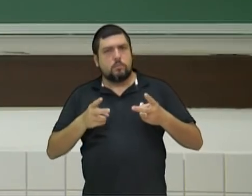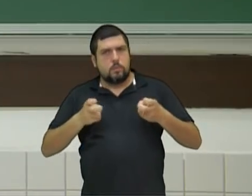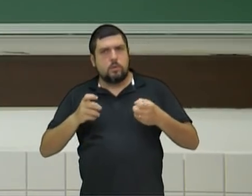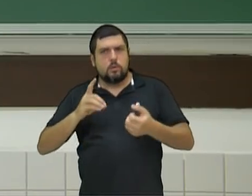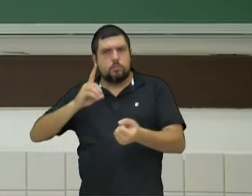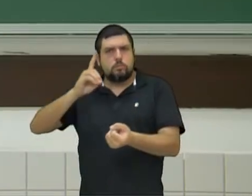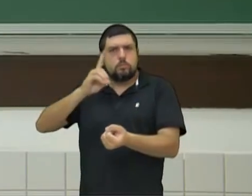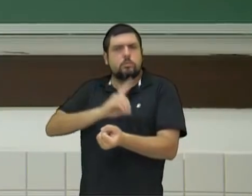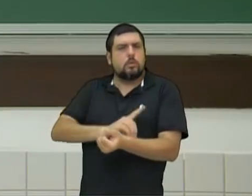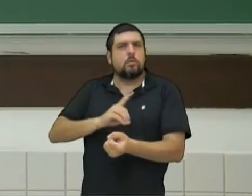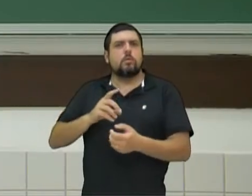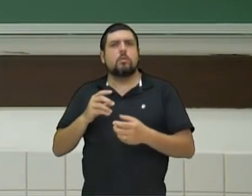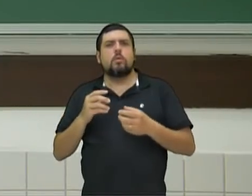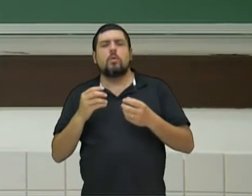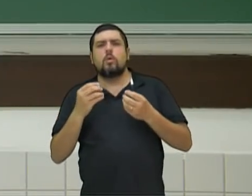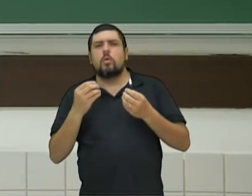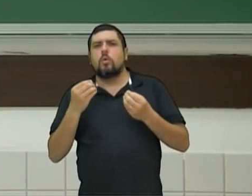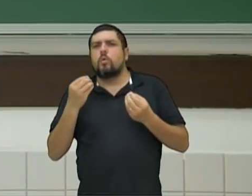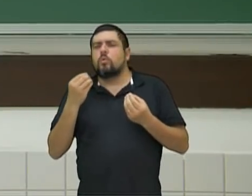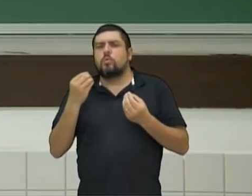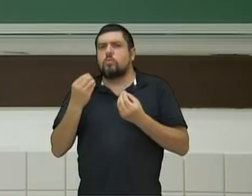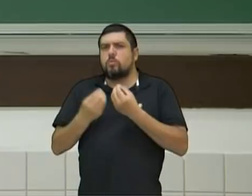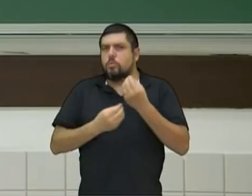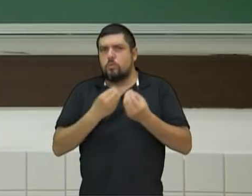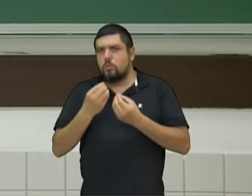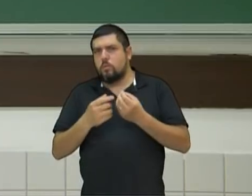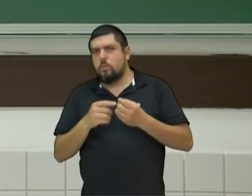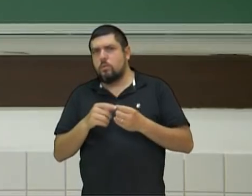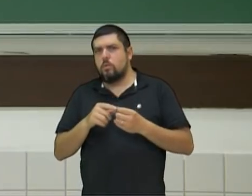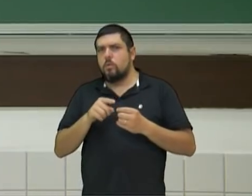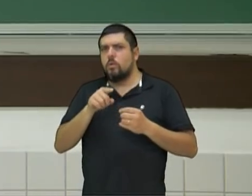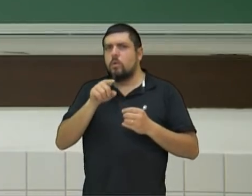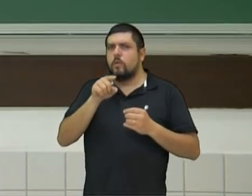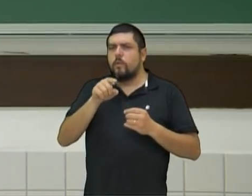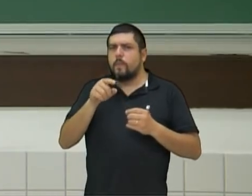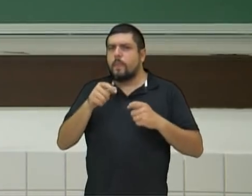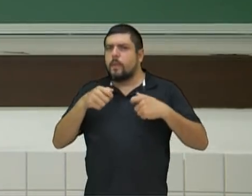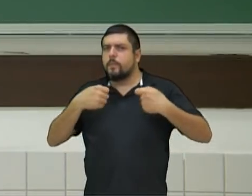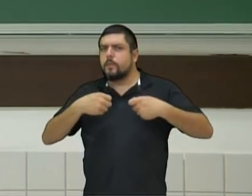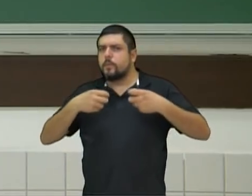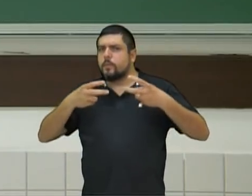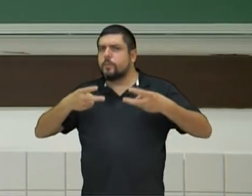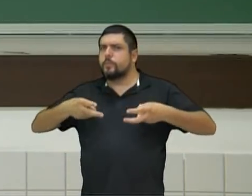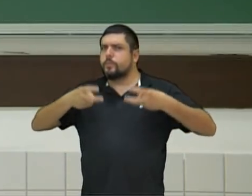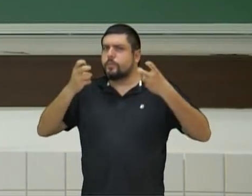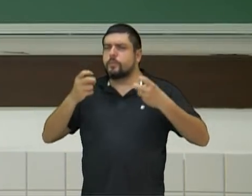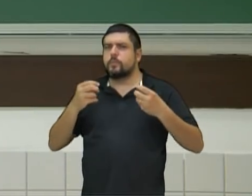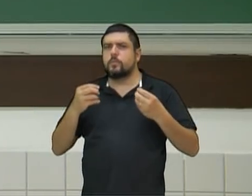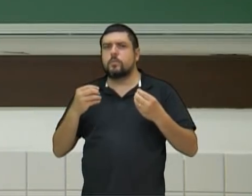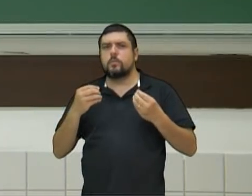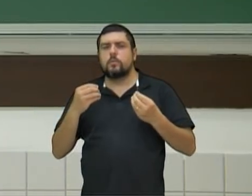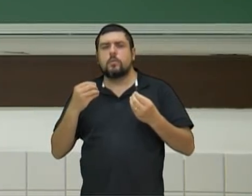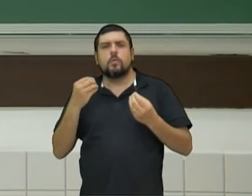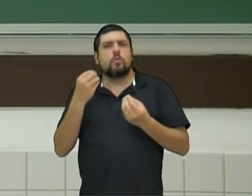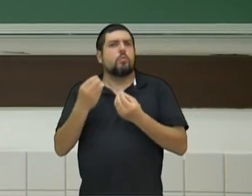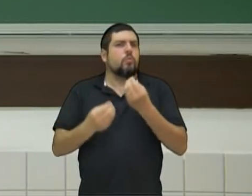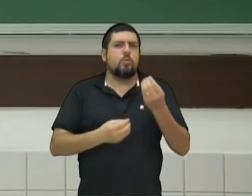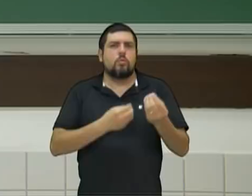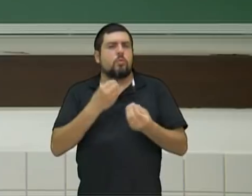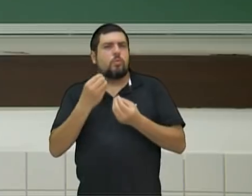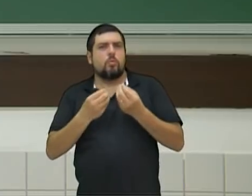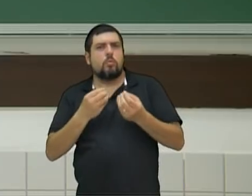muito falado e tem que observar algumas coisas. Como que vocês podem prevenir isso? Como que pode ser